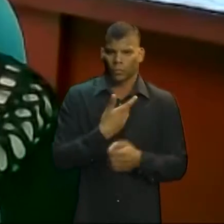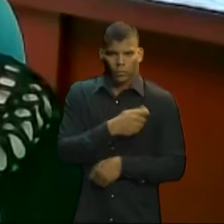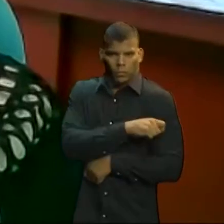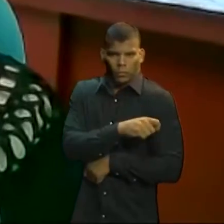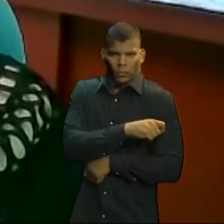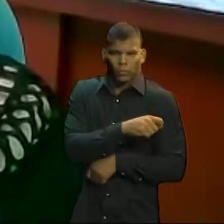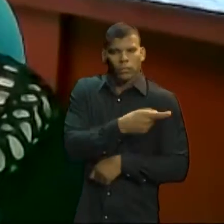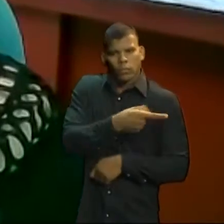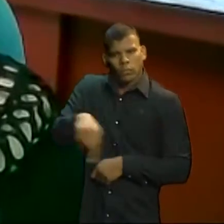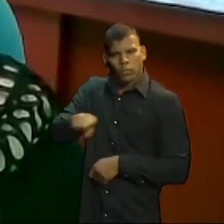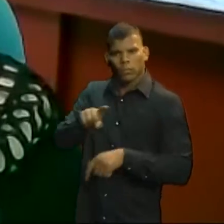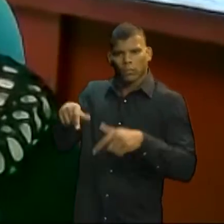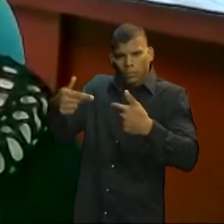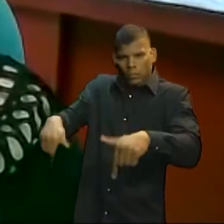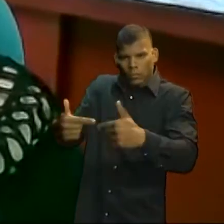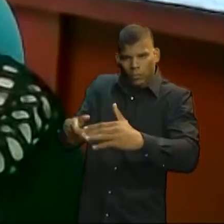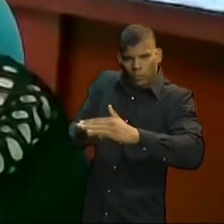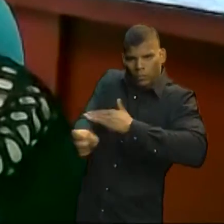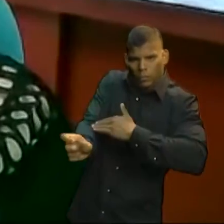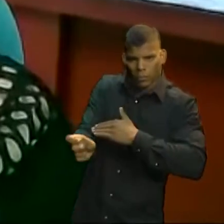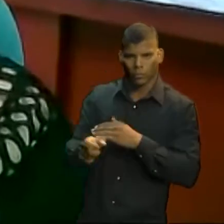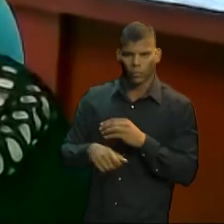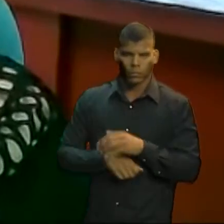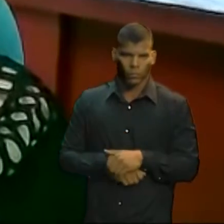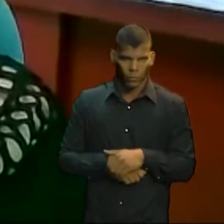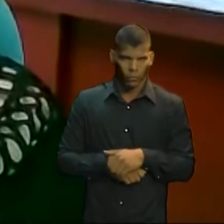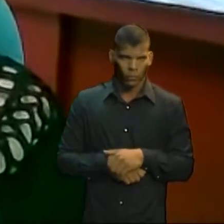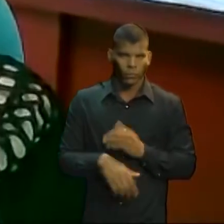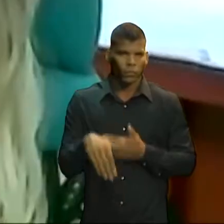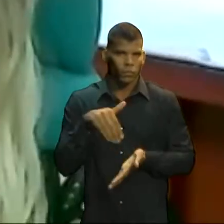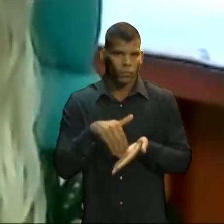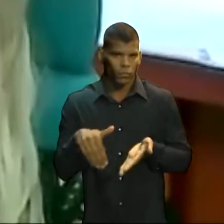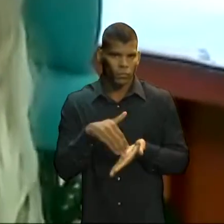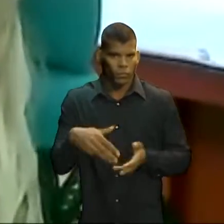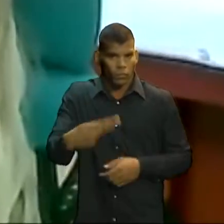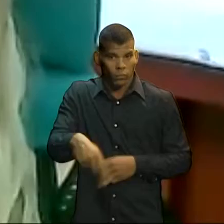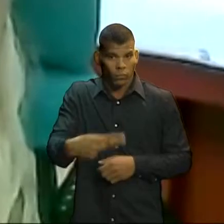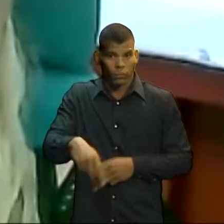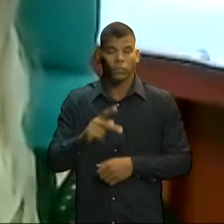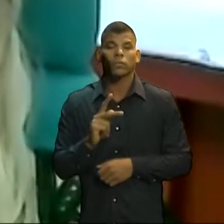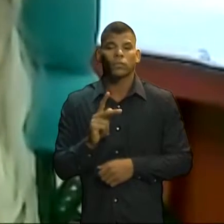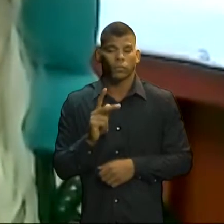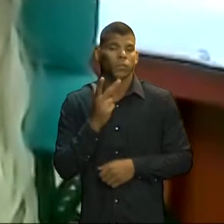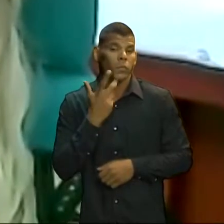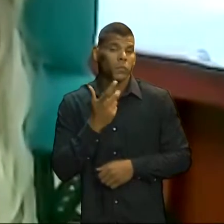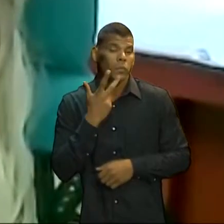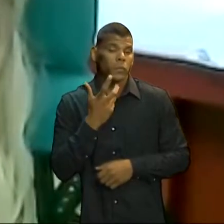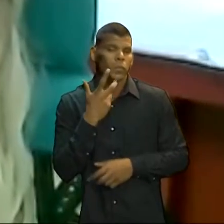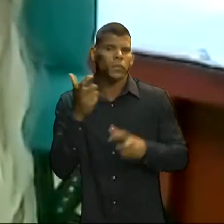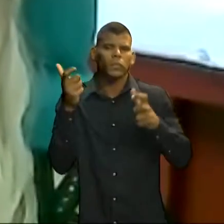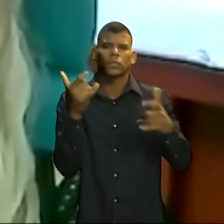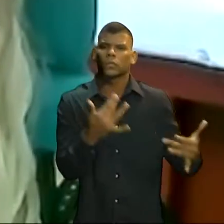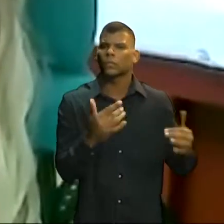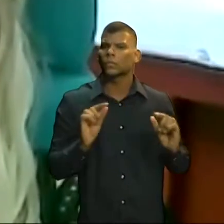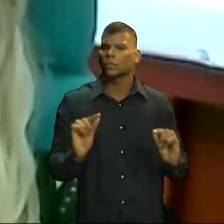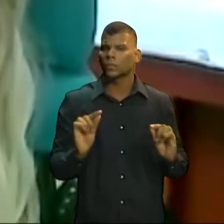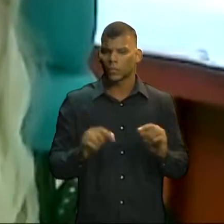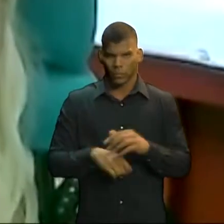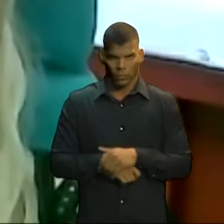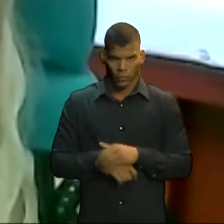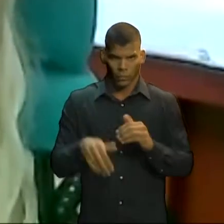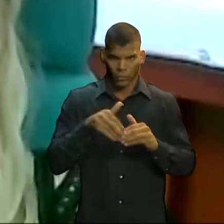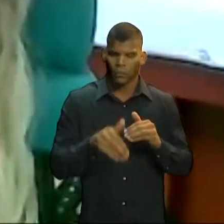gestão pedagógica do ensino médio da Secretaria de Educação do Ceará, Yane Nobre, explica que a partir deste ano,